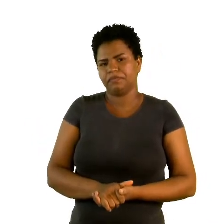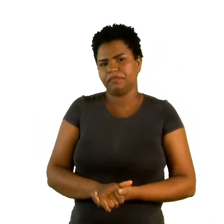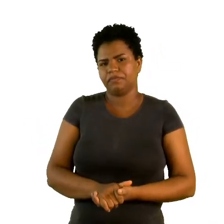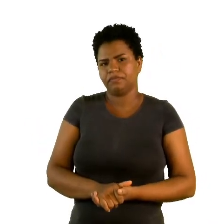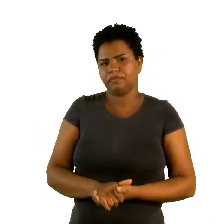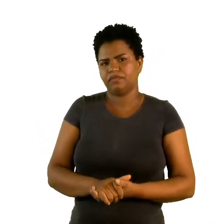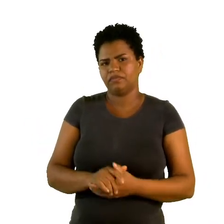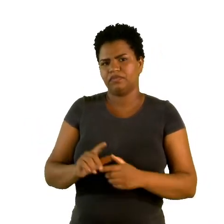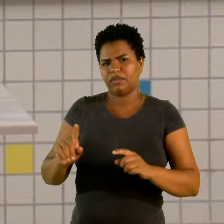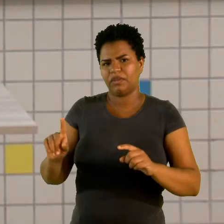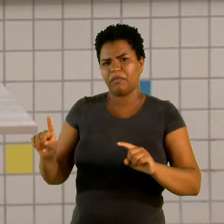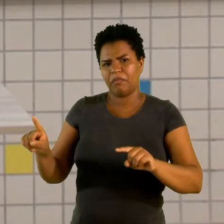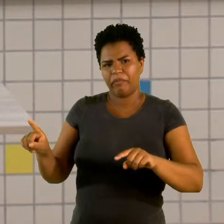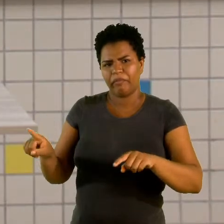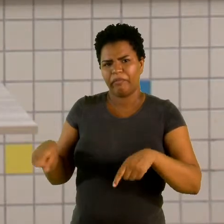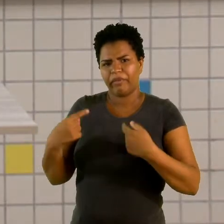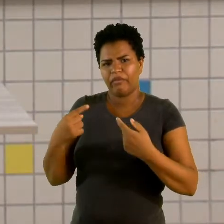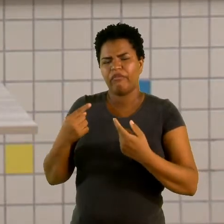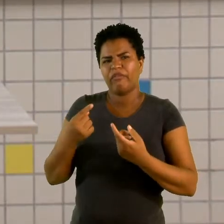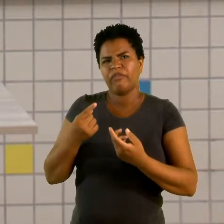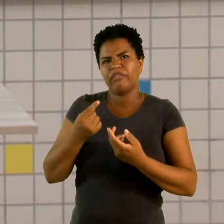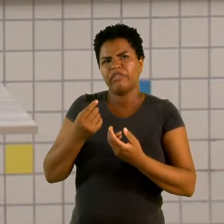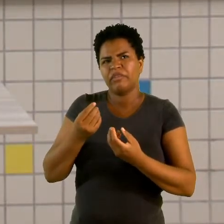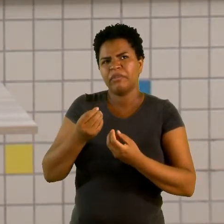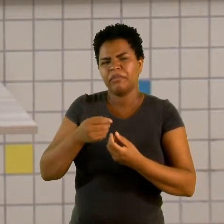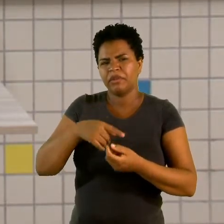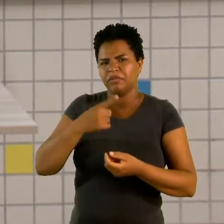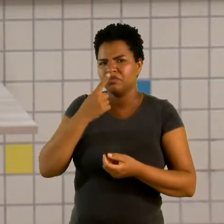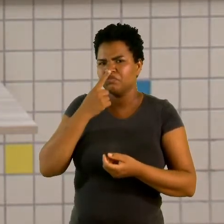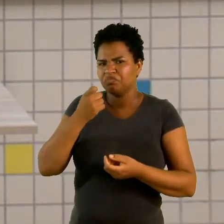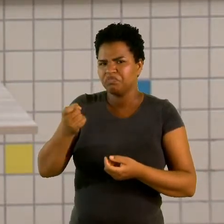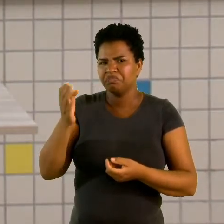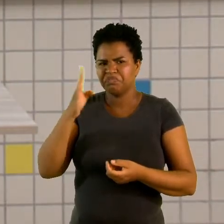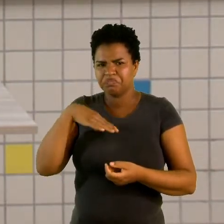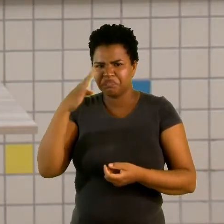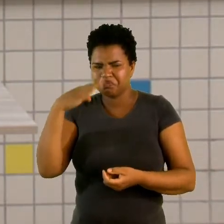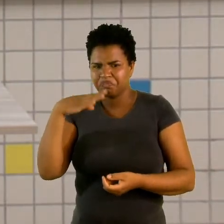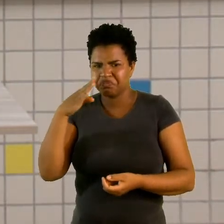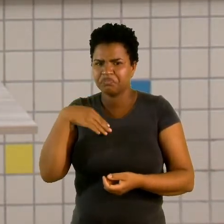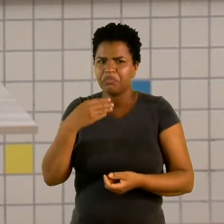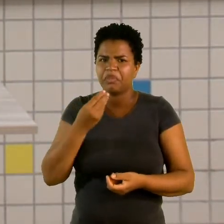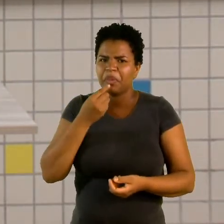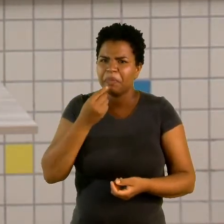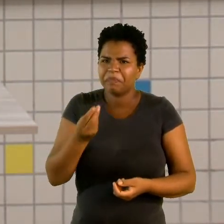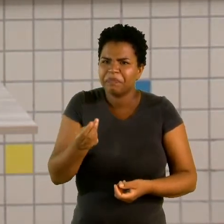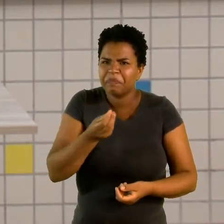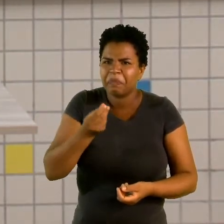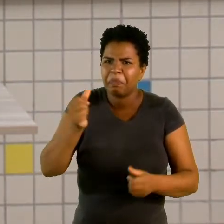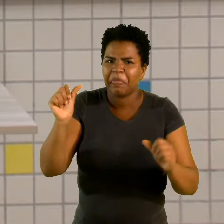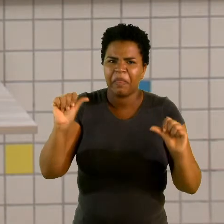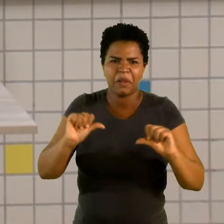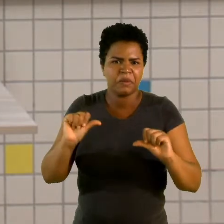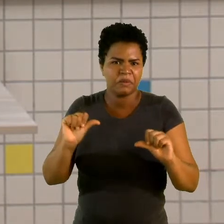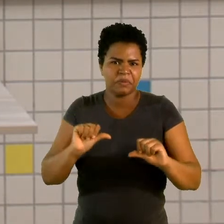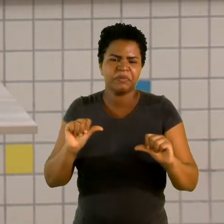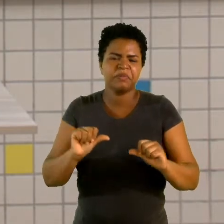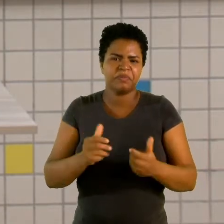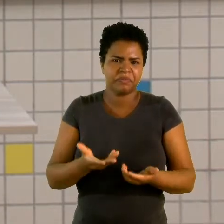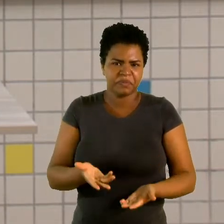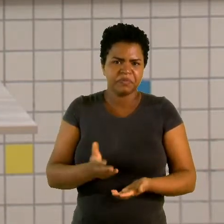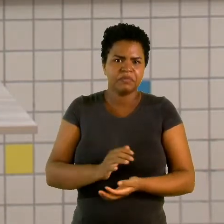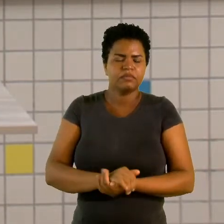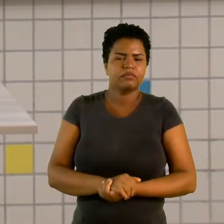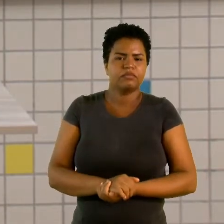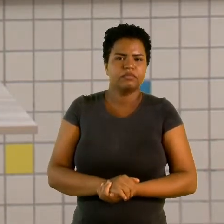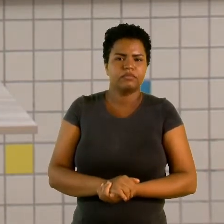provoca alterações, né? Que é o mau cheiro, um sabor ruim, um mau sabor que nós falamos,